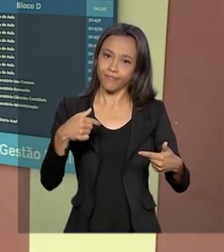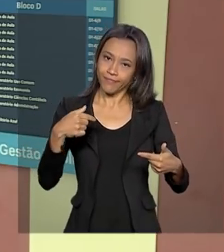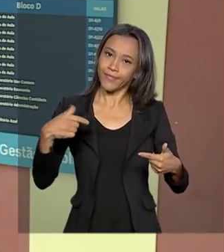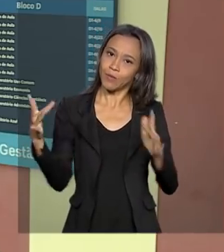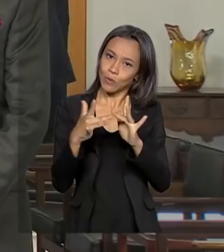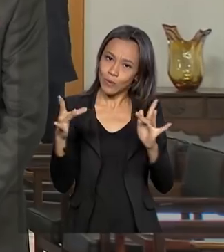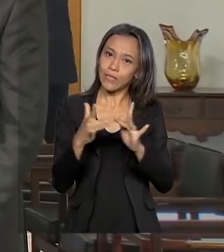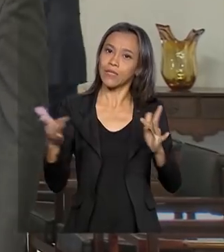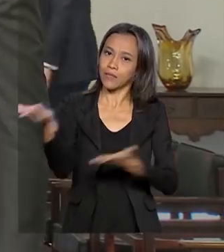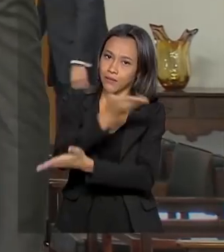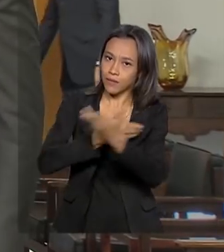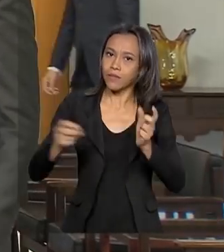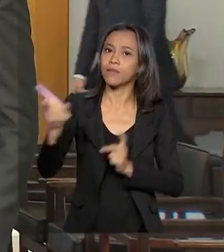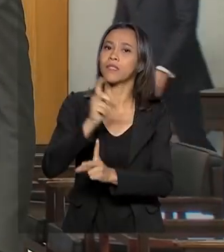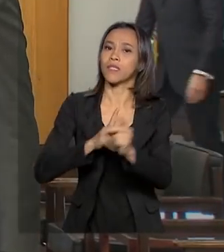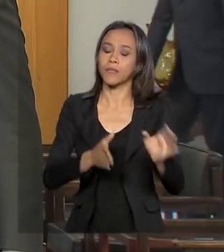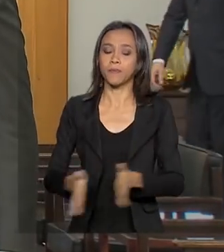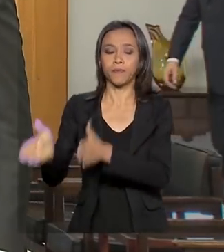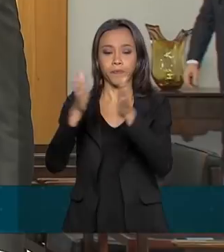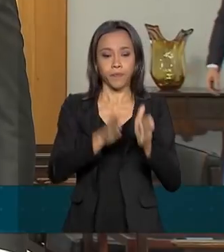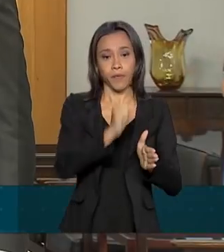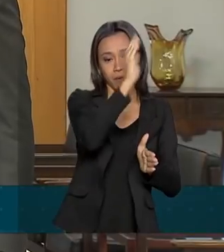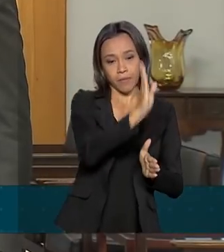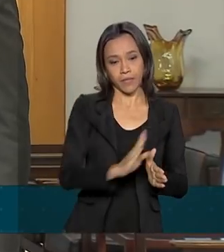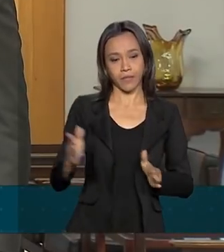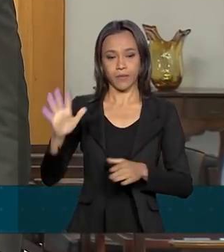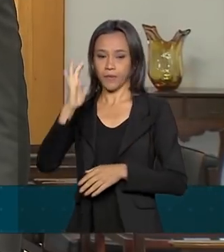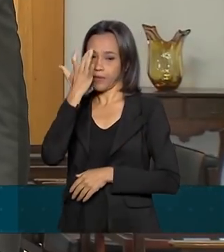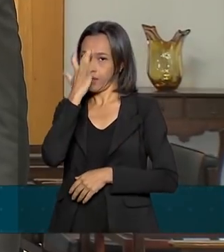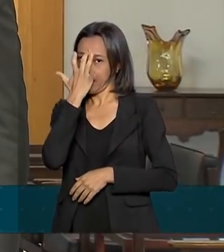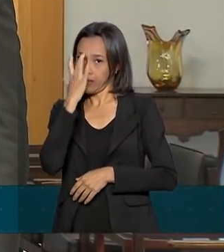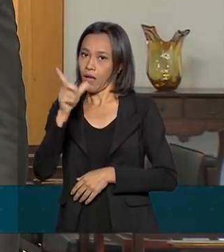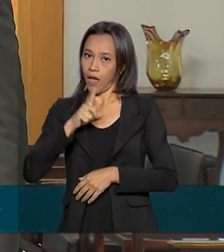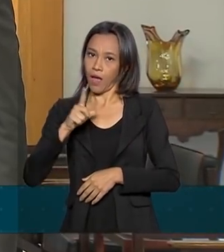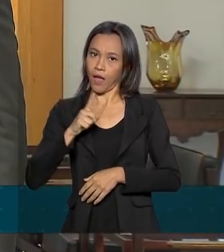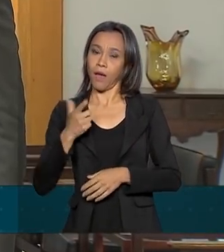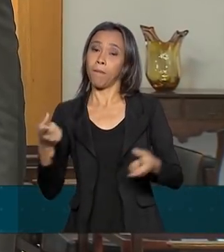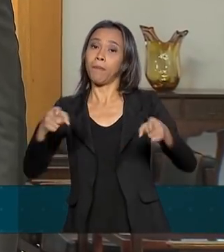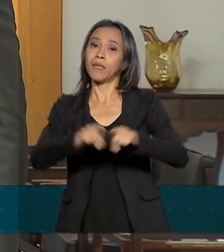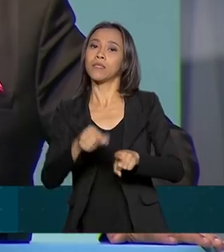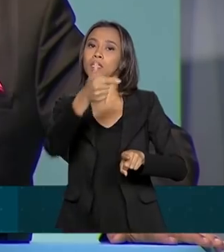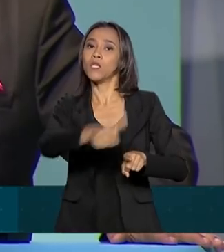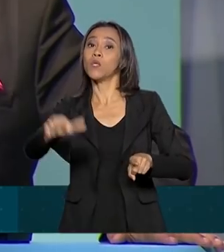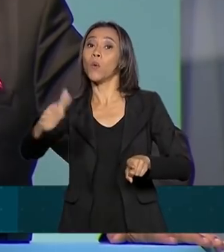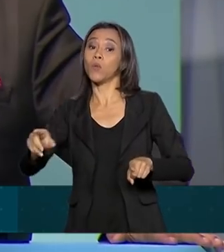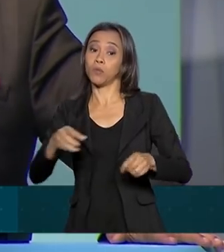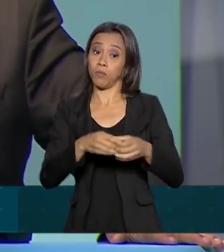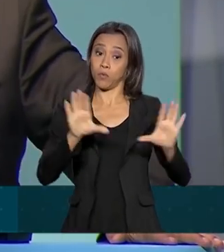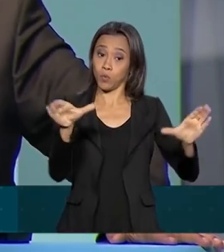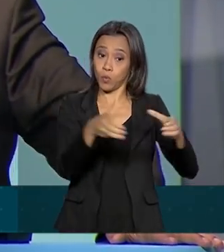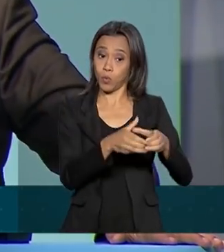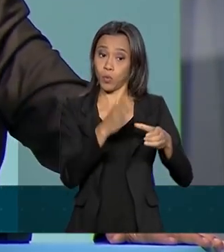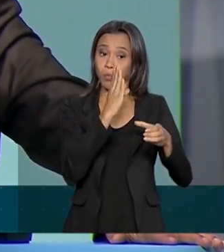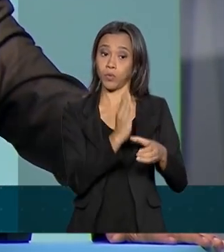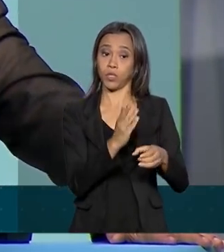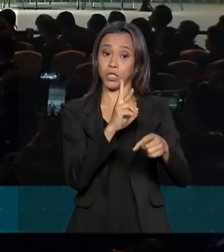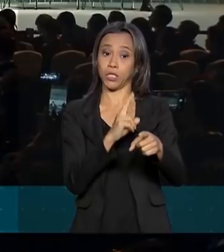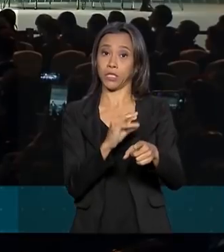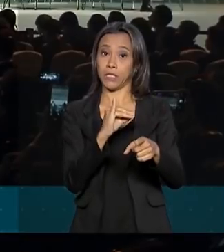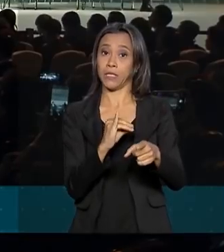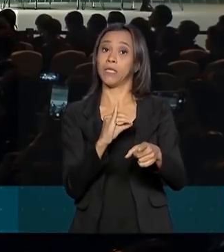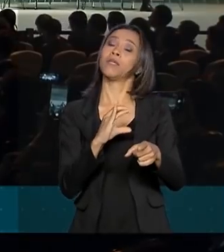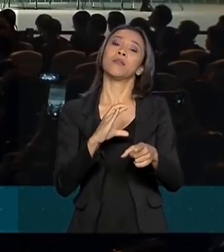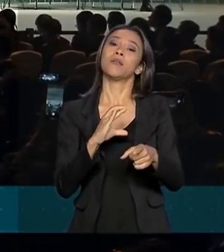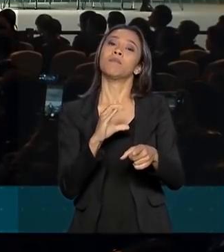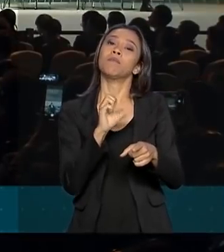relações comerciais. Brasil e Índia também são parceiros em outros organismos internacionais, como o BRICS, Grupo formado por